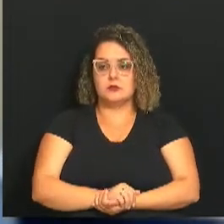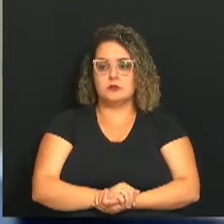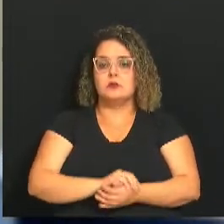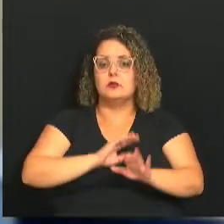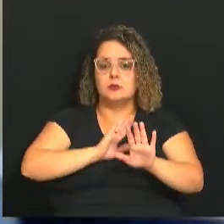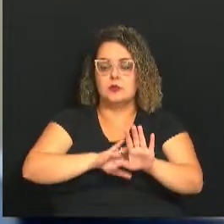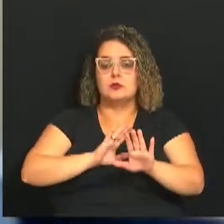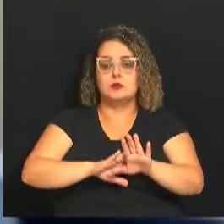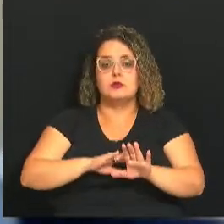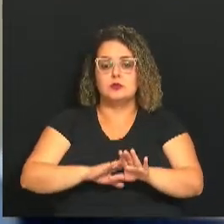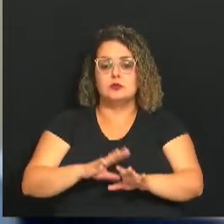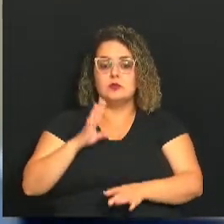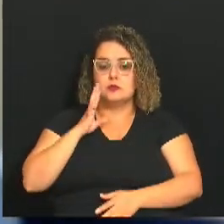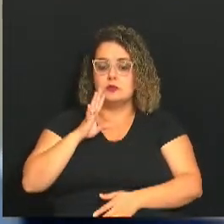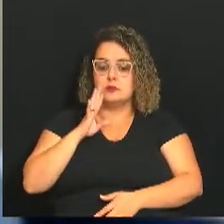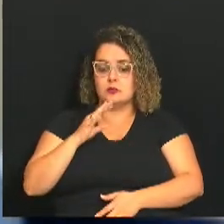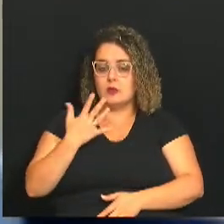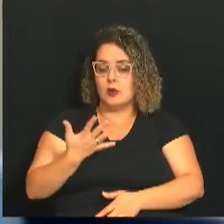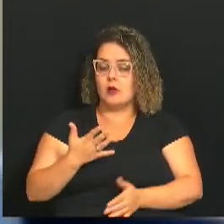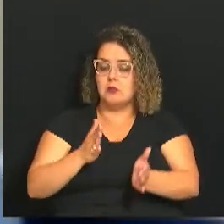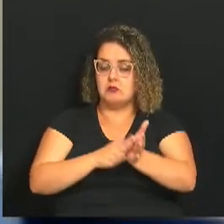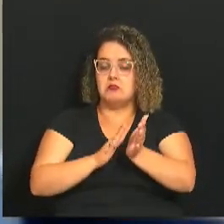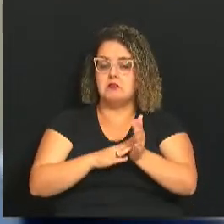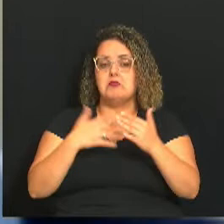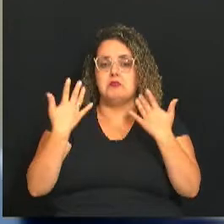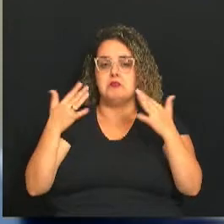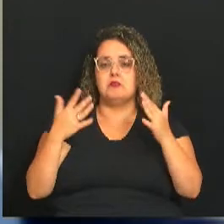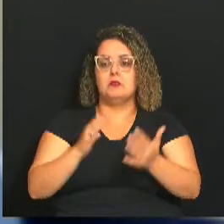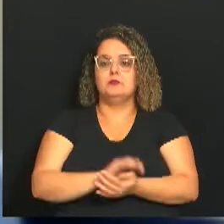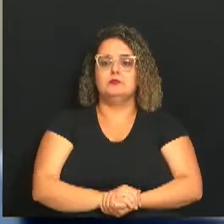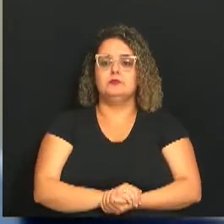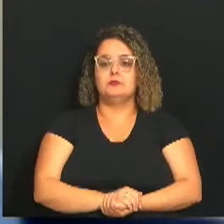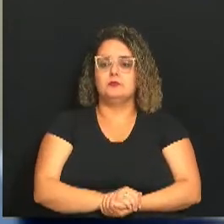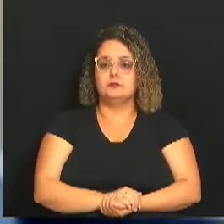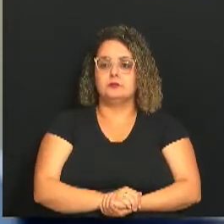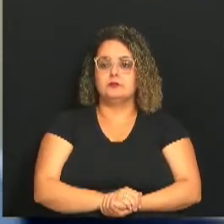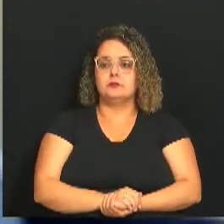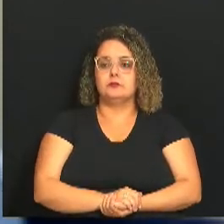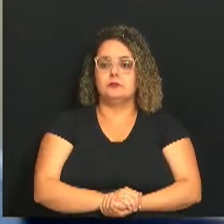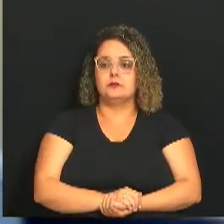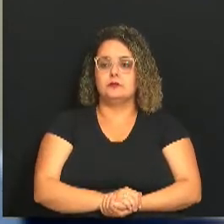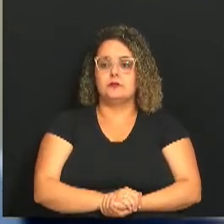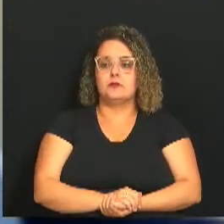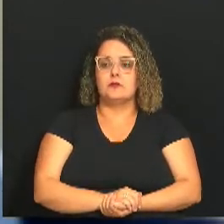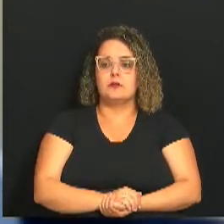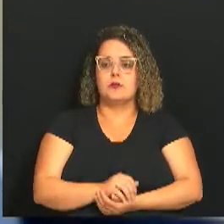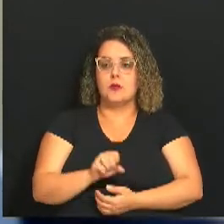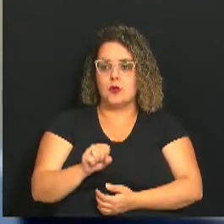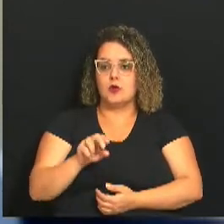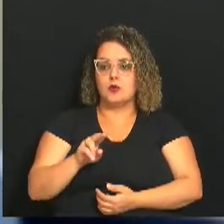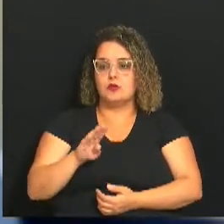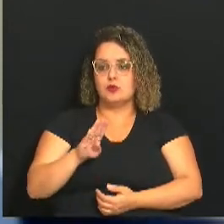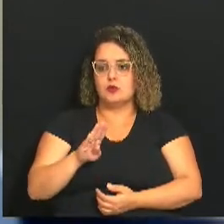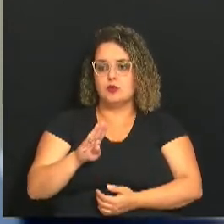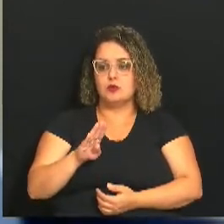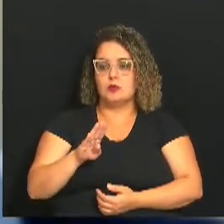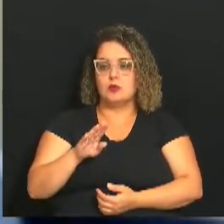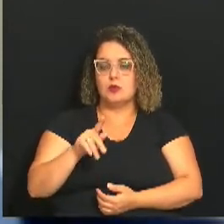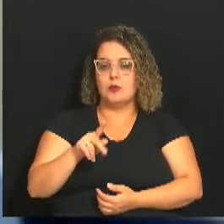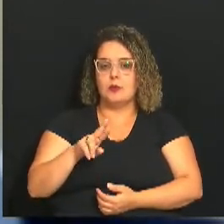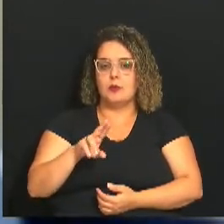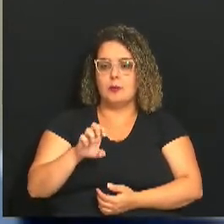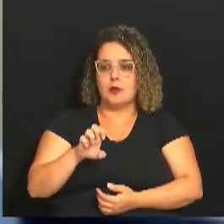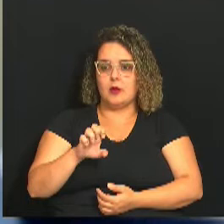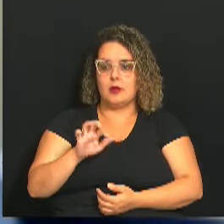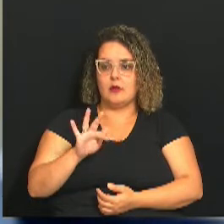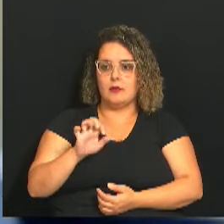bacana e muito louvável, né? Eu fui subprefeito por 8 anos de Joaquim Gídio,